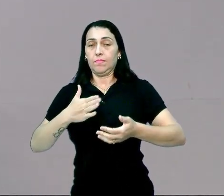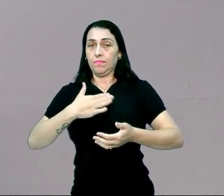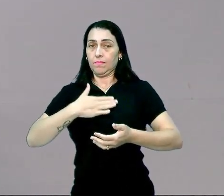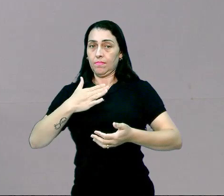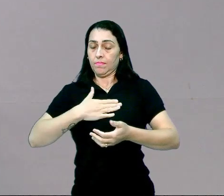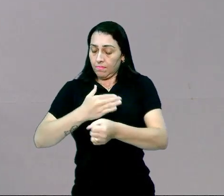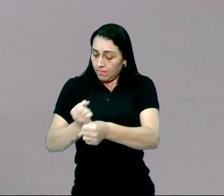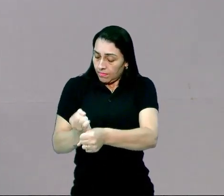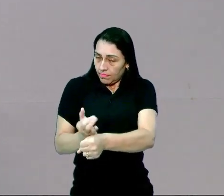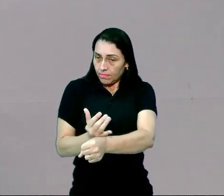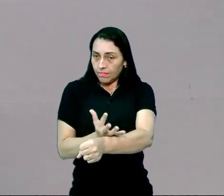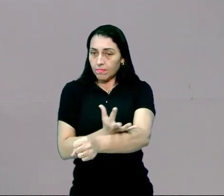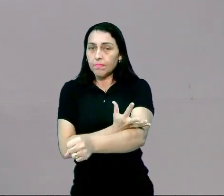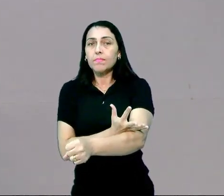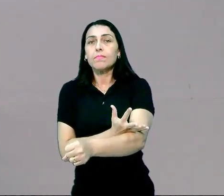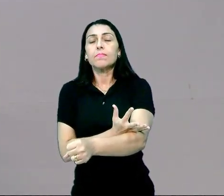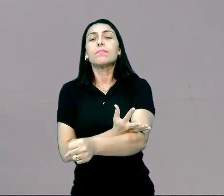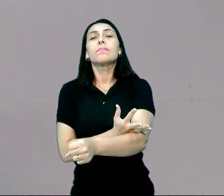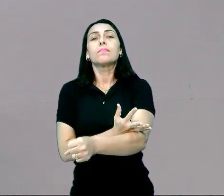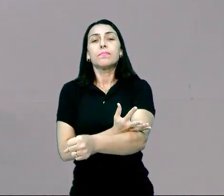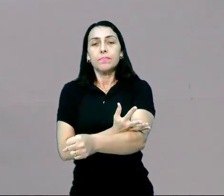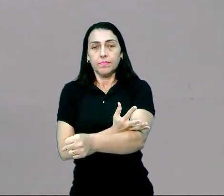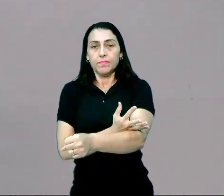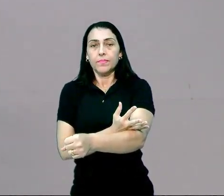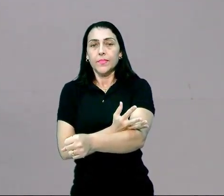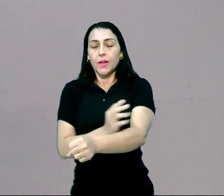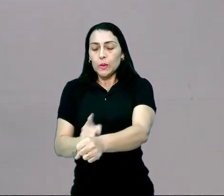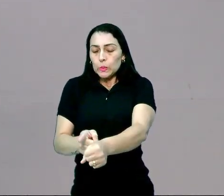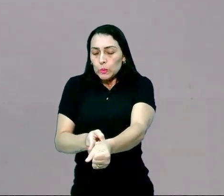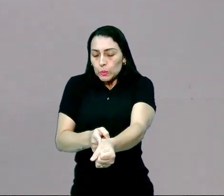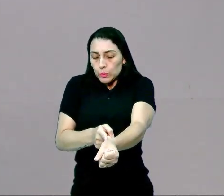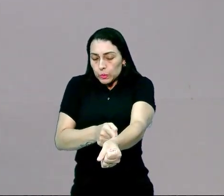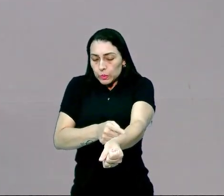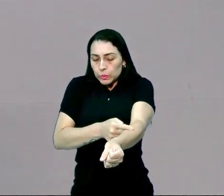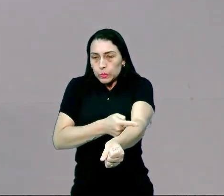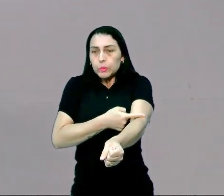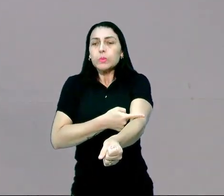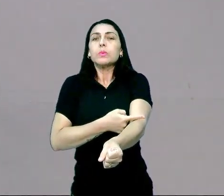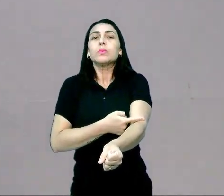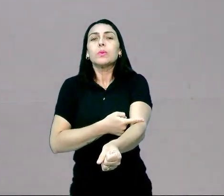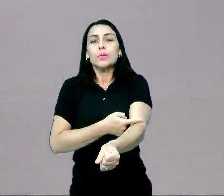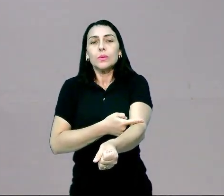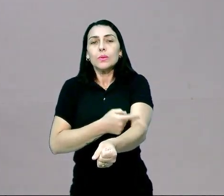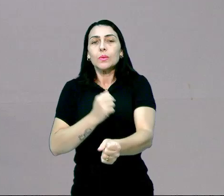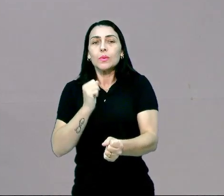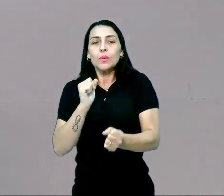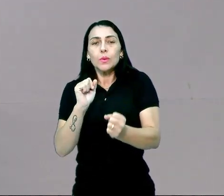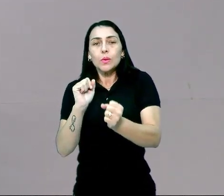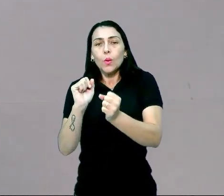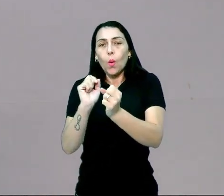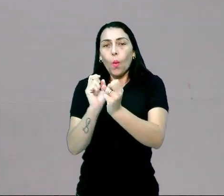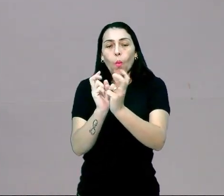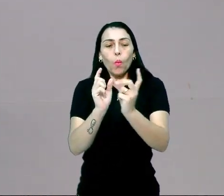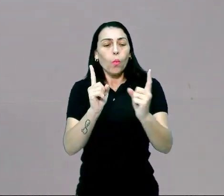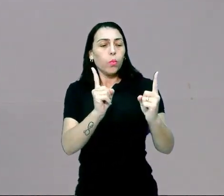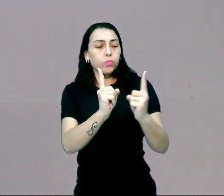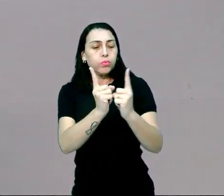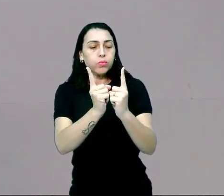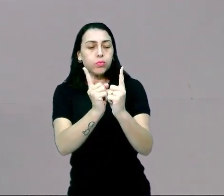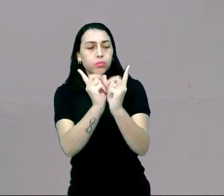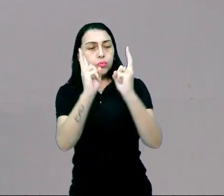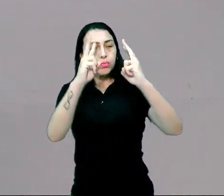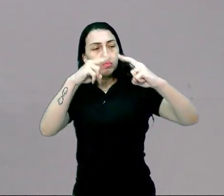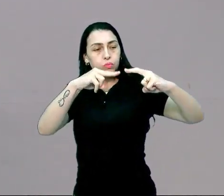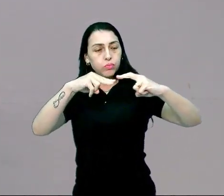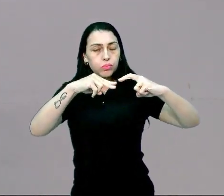minha emoção. E essa emoção, ela ali é a flor da pele e tudo mais, aquele corpo no corpo, olho no olho. Então, todo